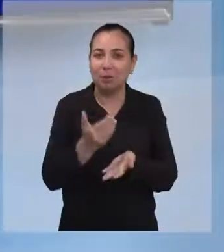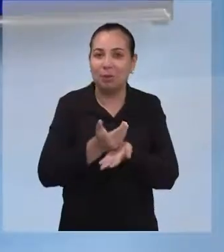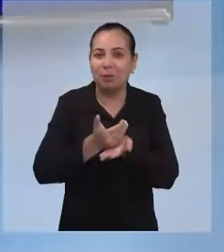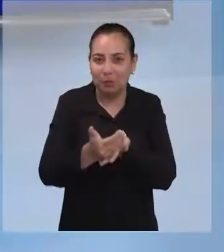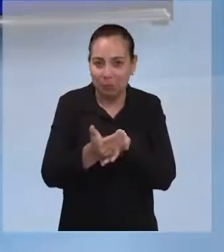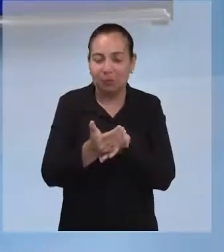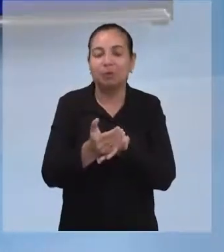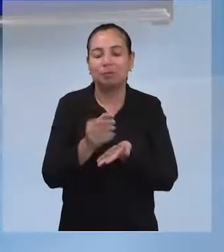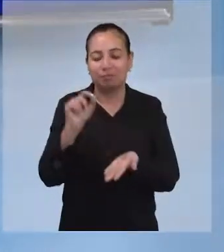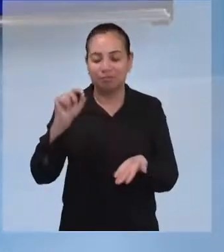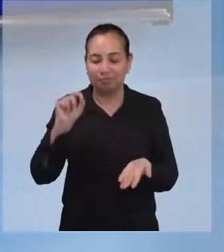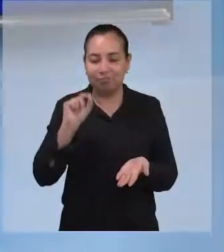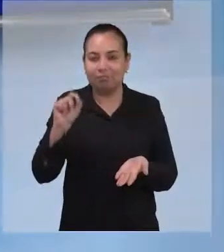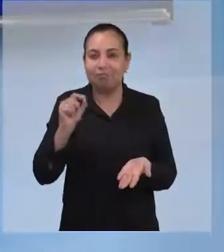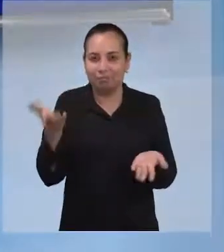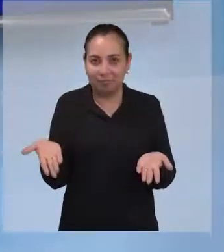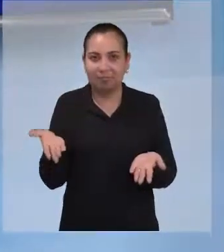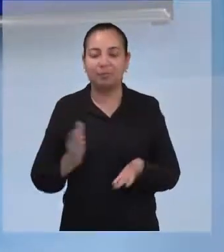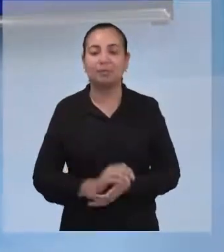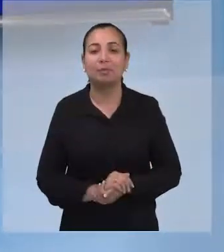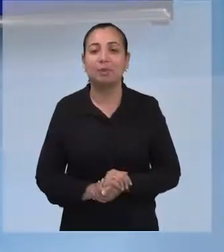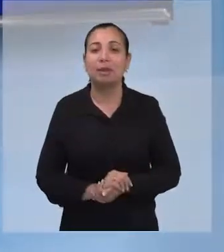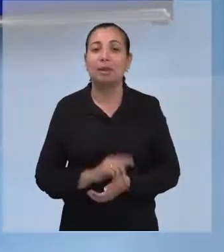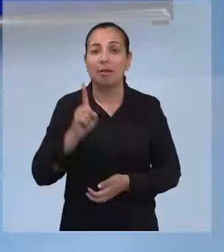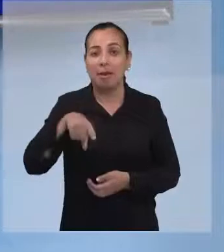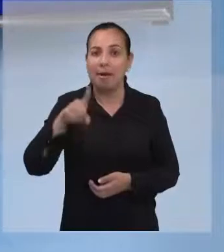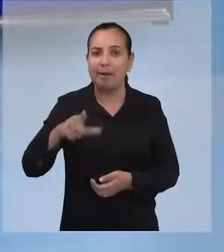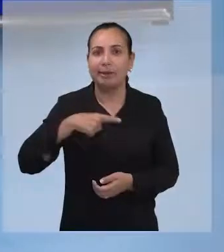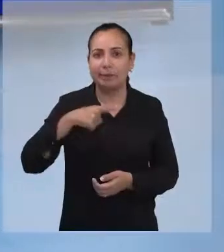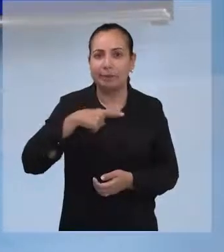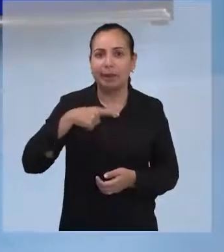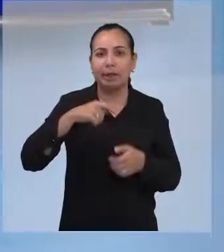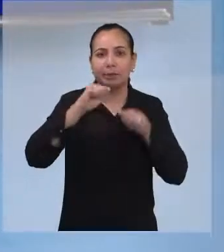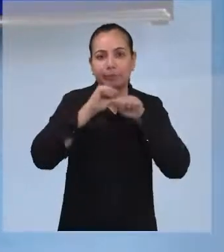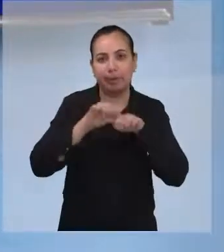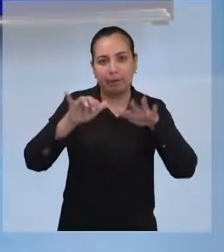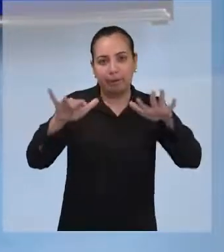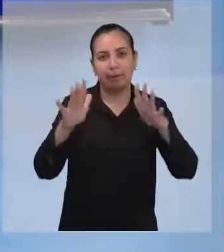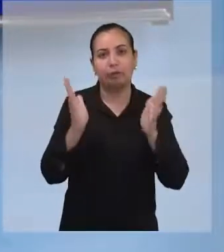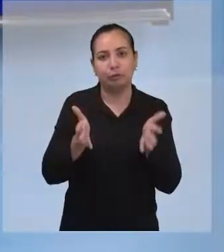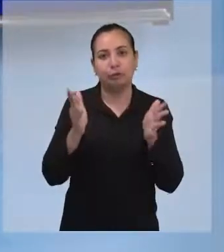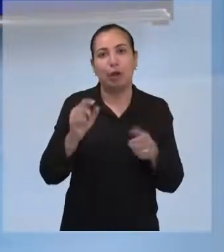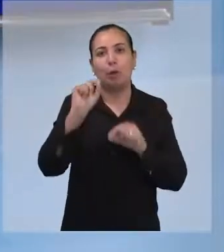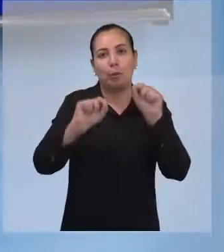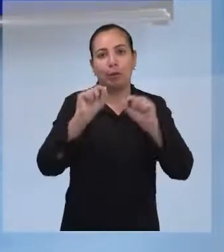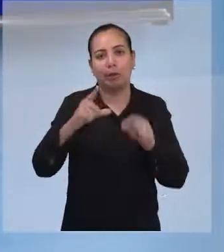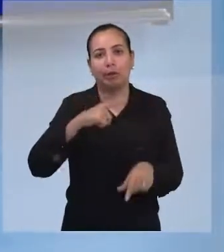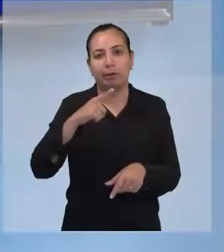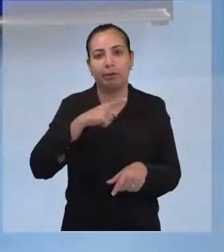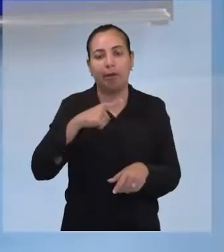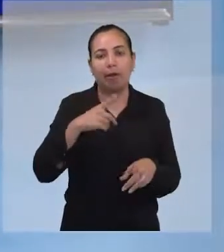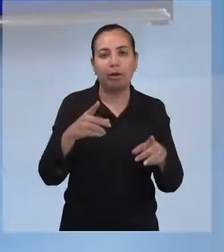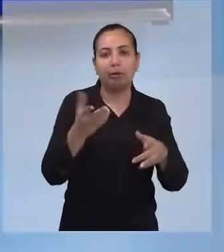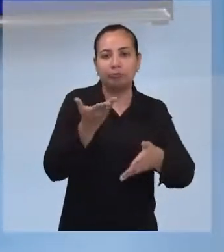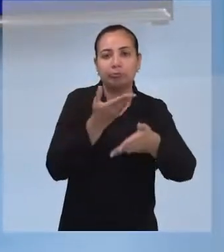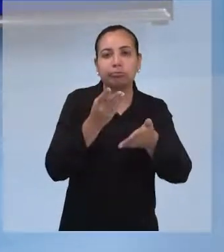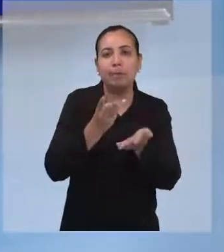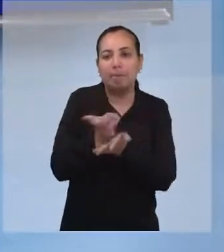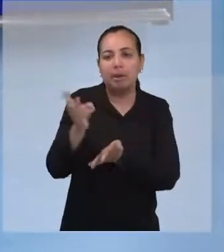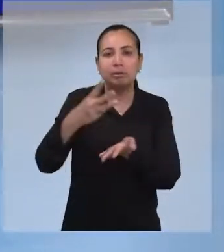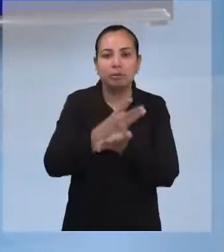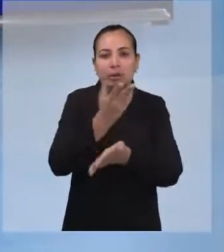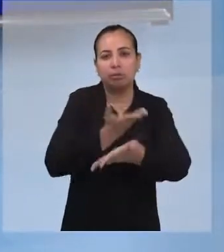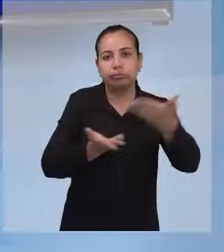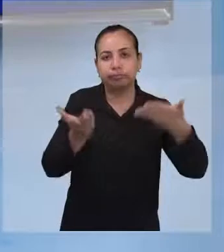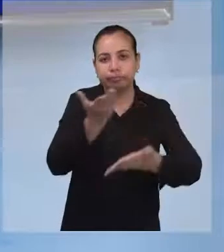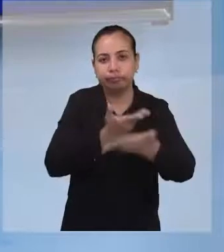de abertura do editorial do programa, que foram os vazamentos, as revelações dos diálogos não